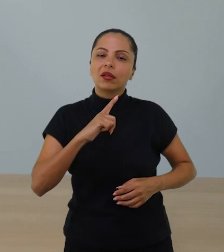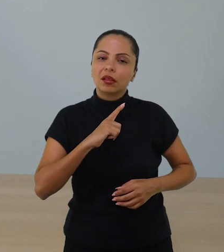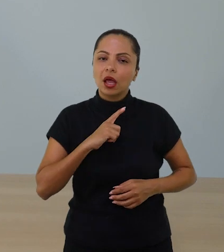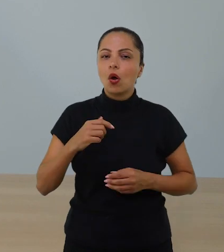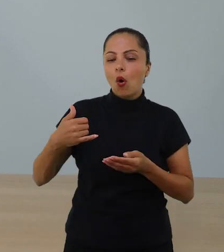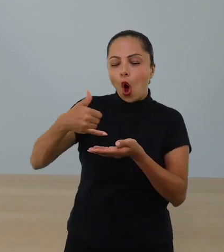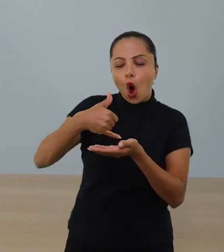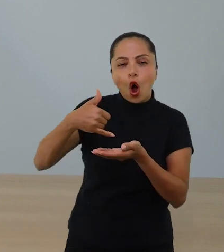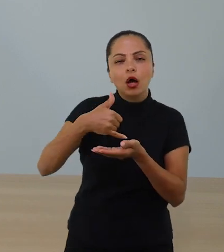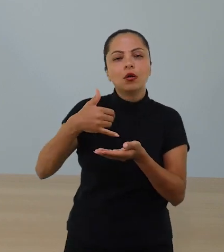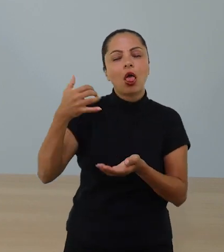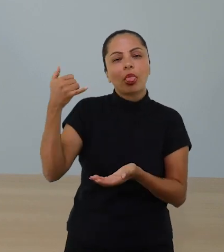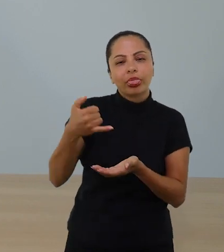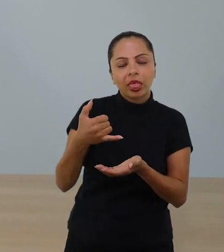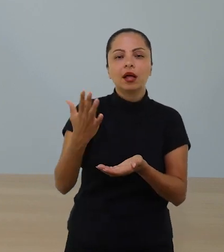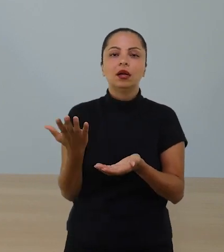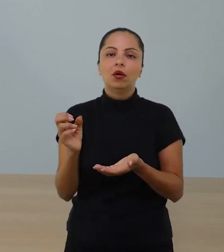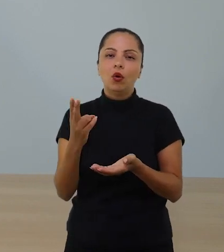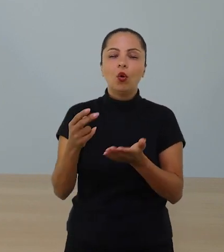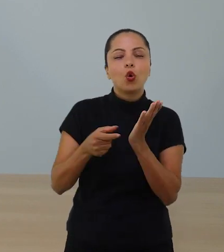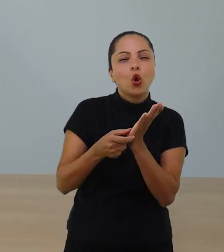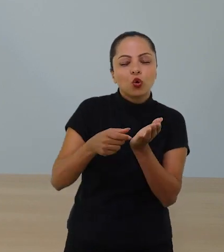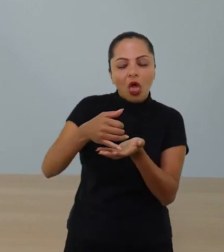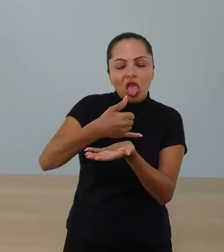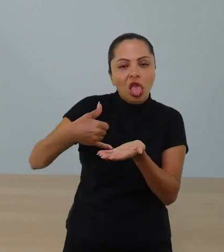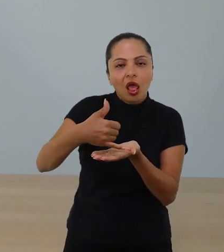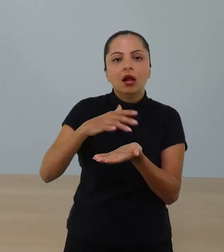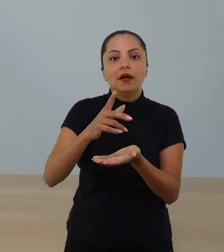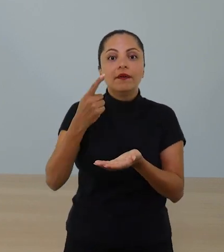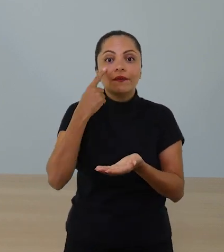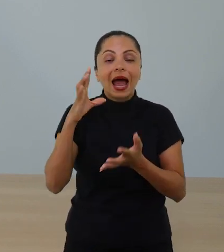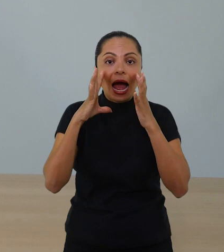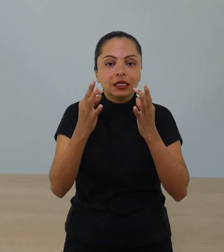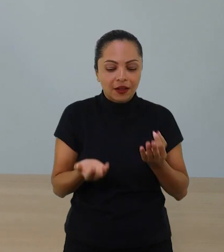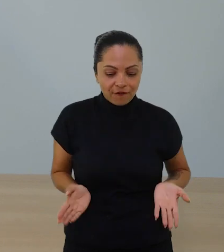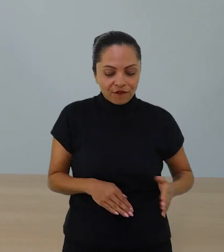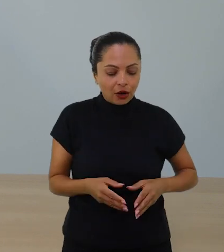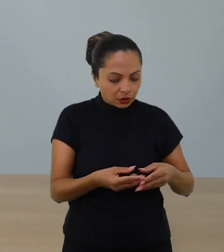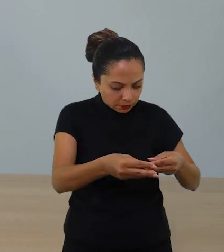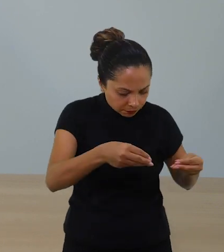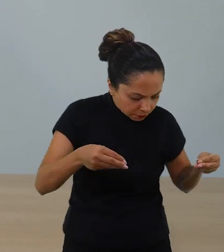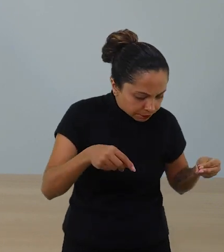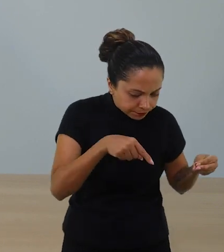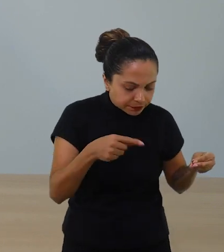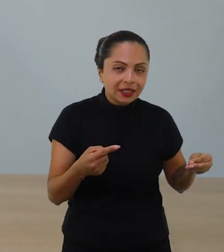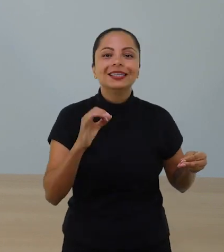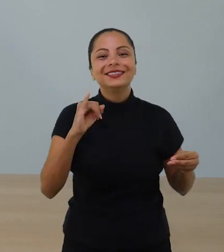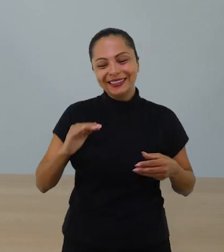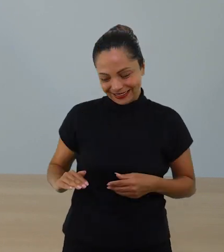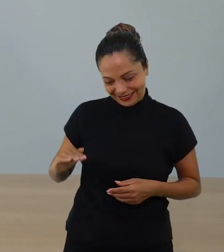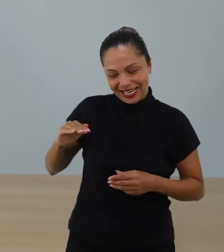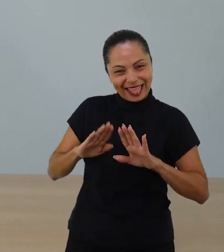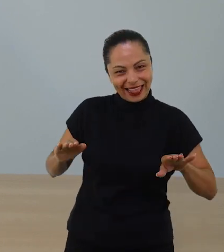nas fezes. Por isso, fique atento às fraldas do seu filho e ao vaso sanitário após as evacuações, caso